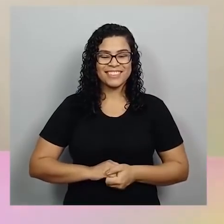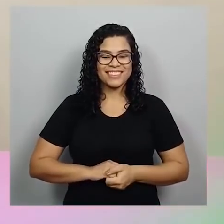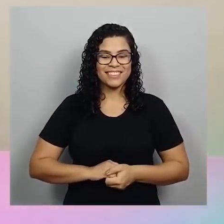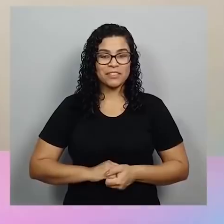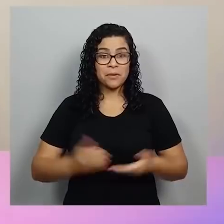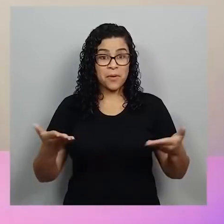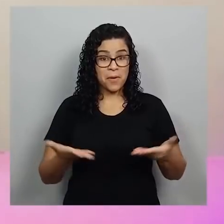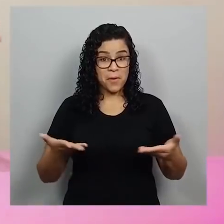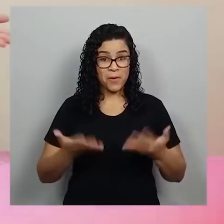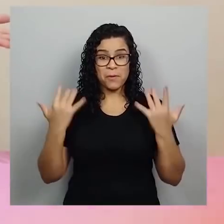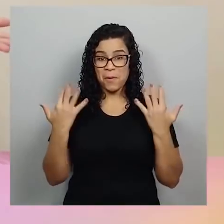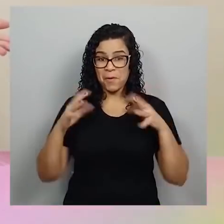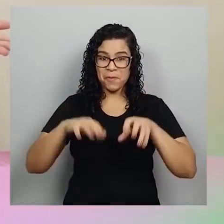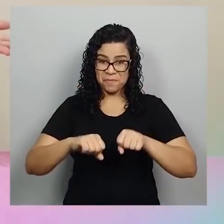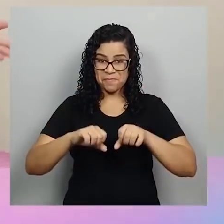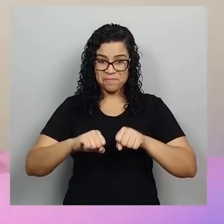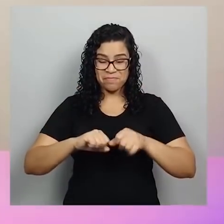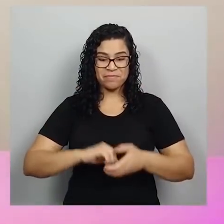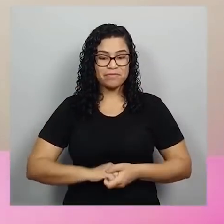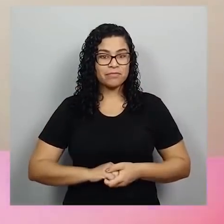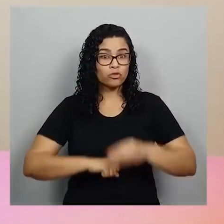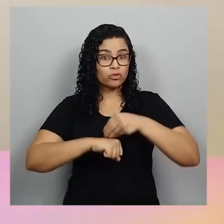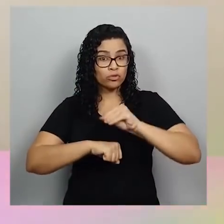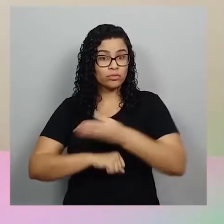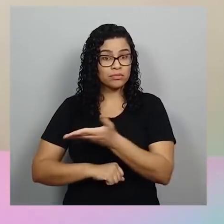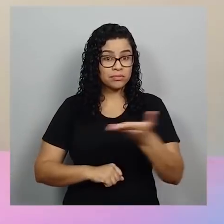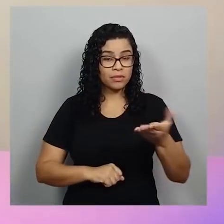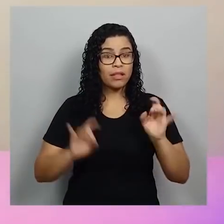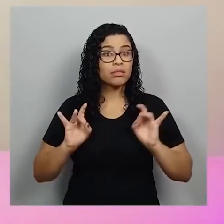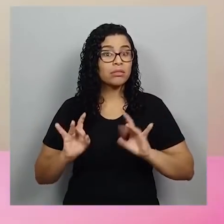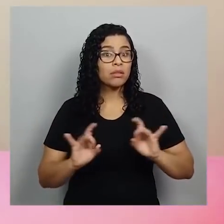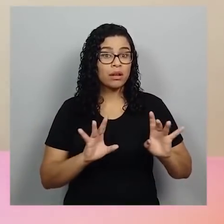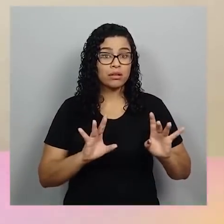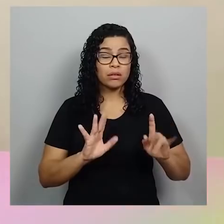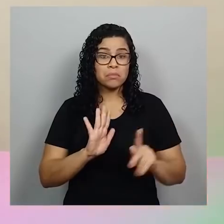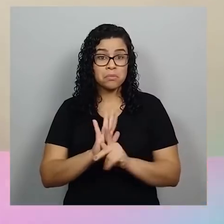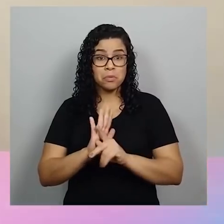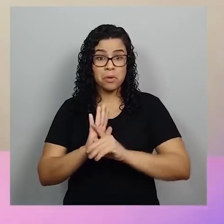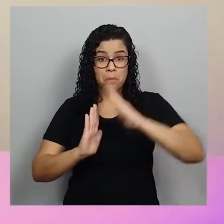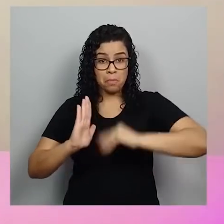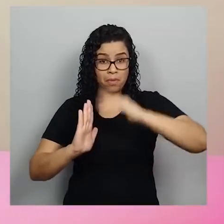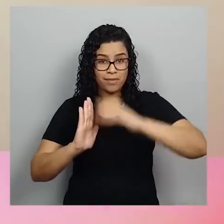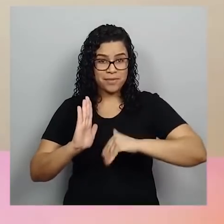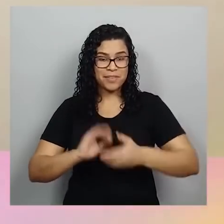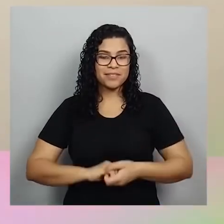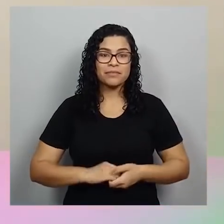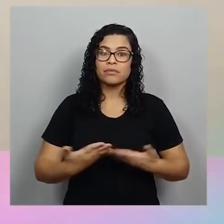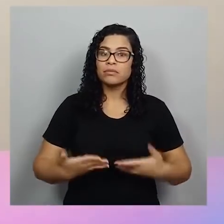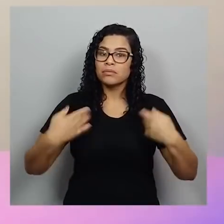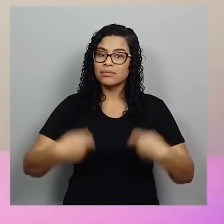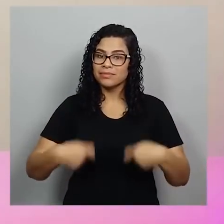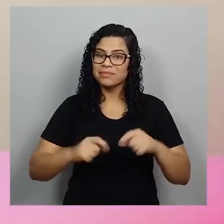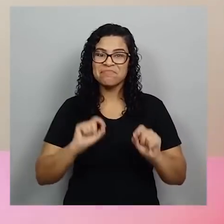Olá! No vídeo de mão na massa de hoje, eu vou sugerir uma técnica de pintura. Para isso, nós